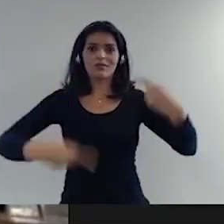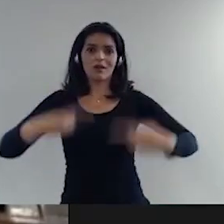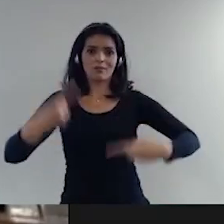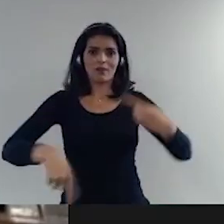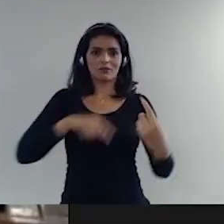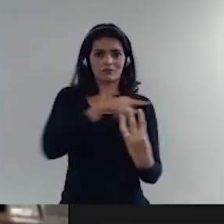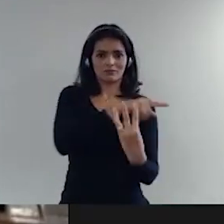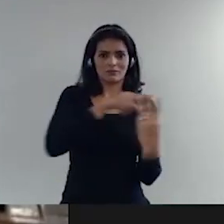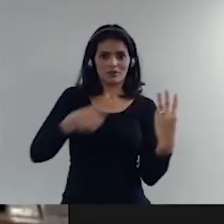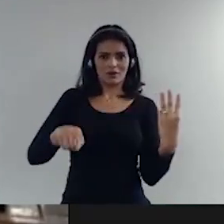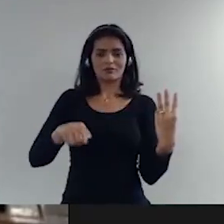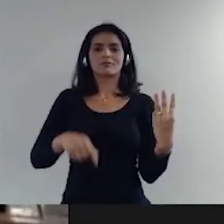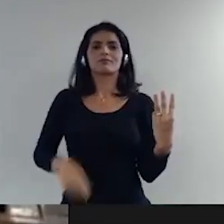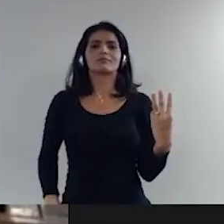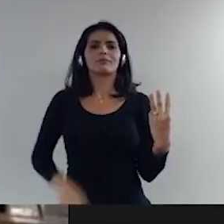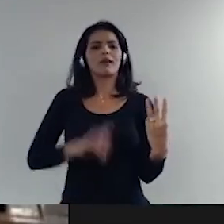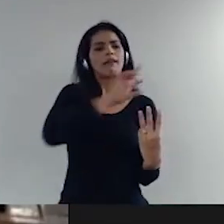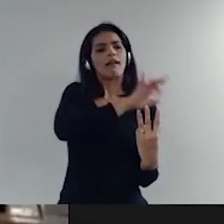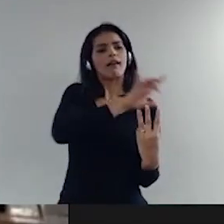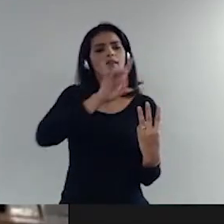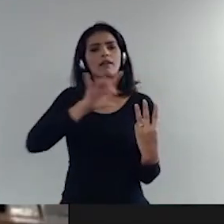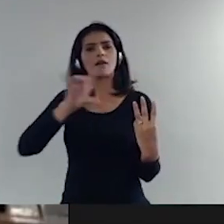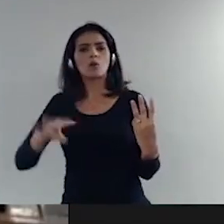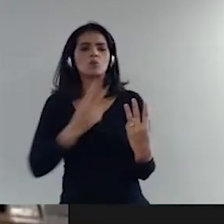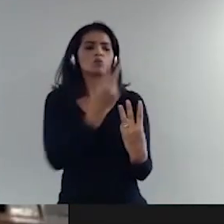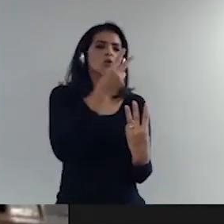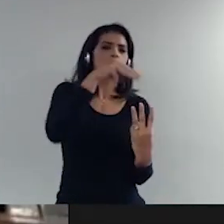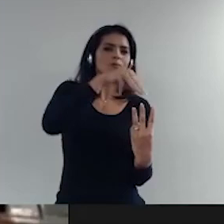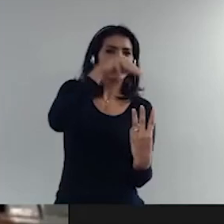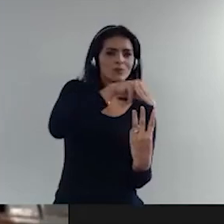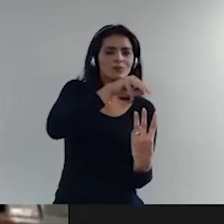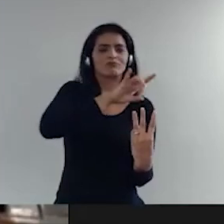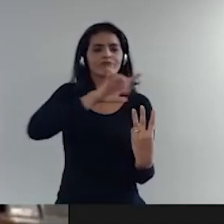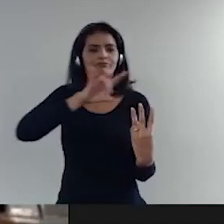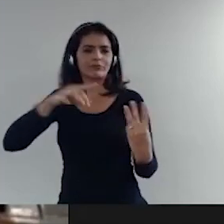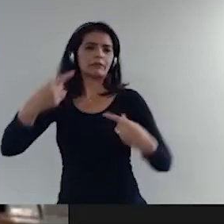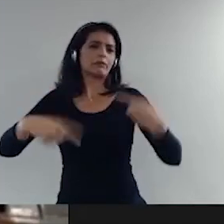os palestrantes, cada um por 2 a 3 minutos.